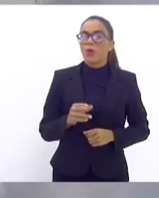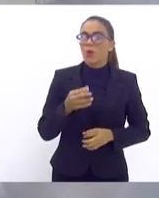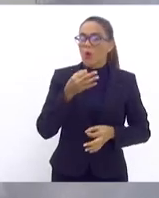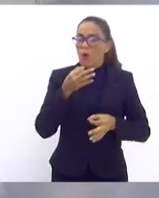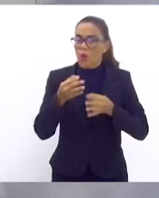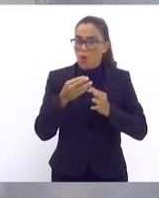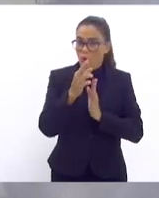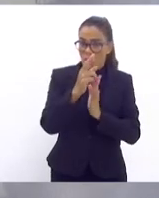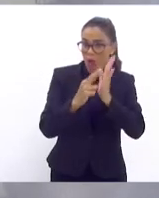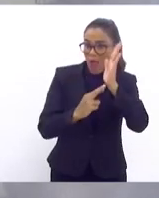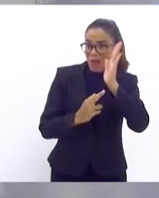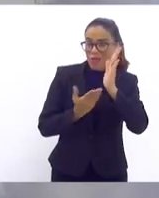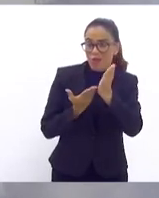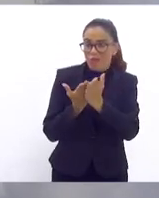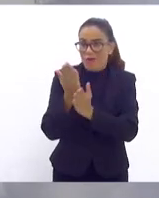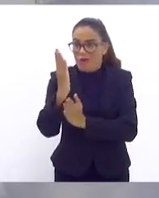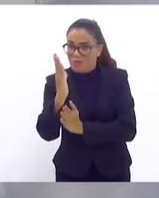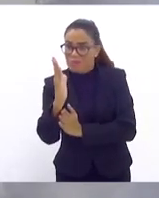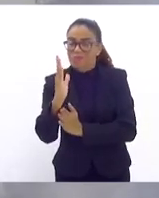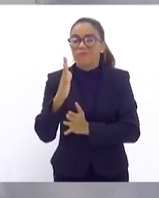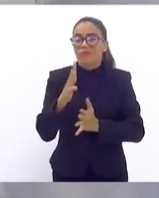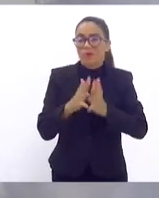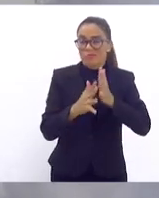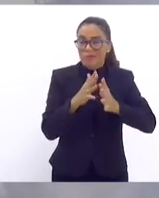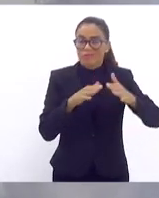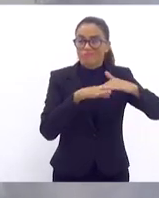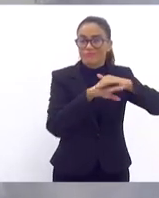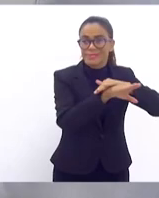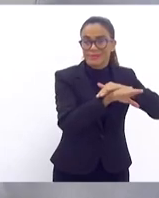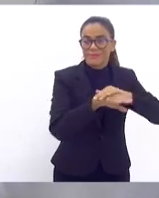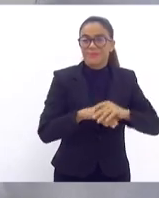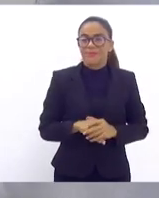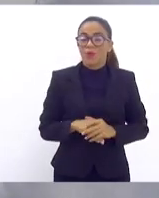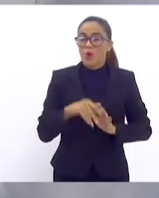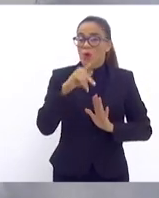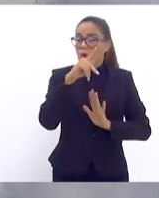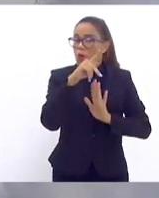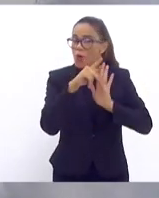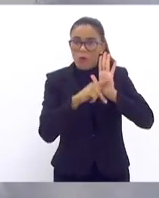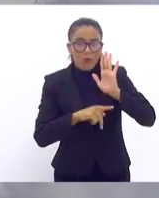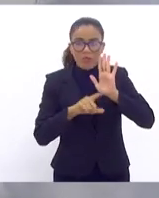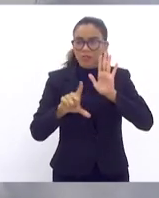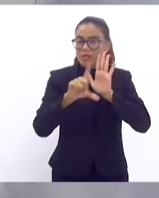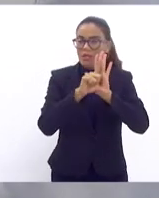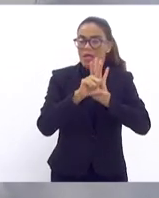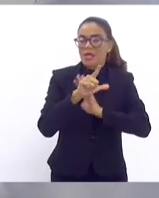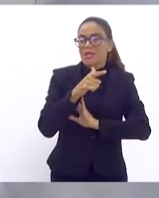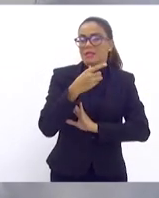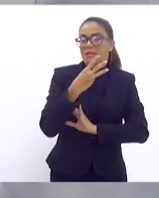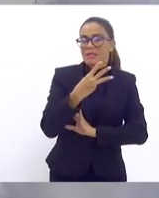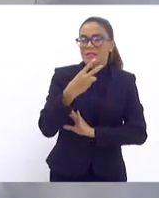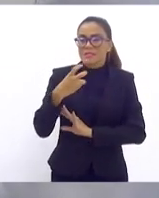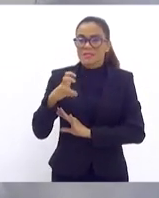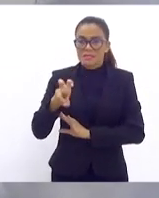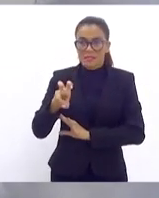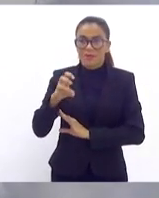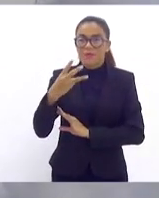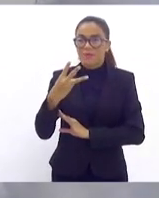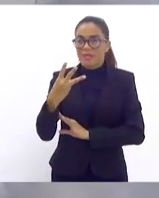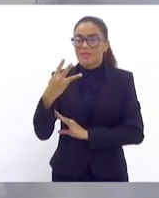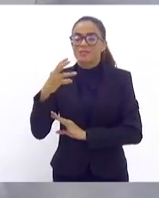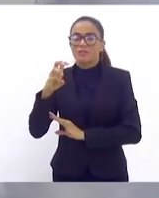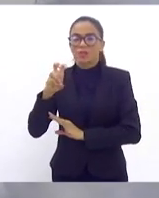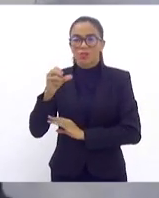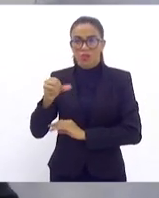o relatório foi aprovado, o projeto está prejudicado, vai arquivo. Projeto segundo da pauta, projeto de lei 5398 de 2022, de autoria do deputado